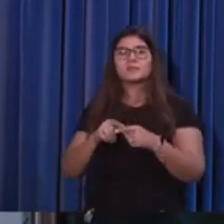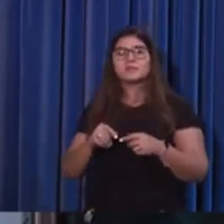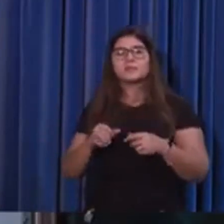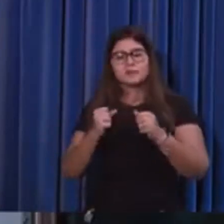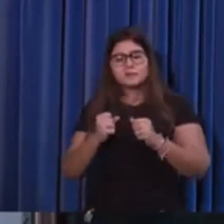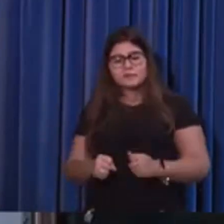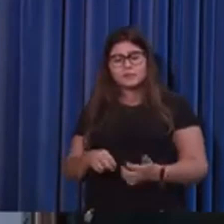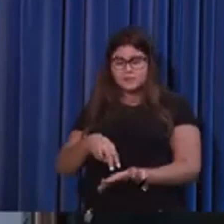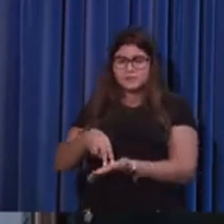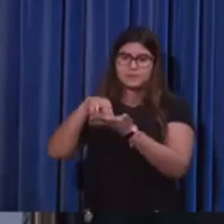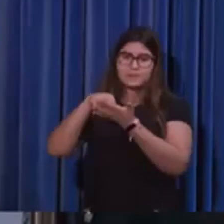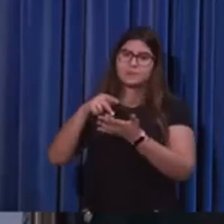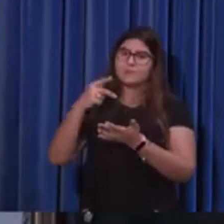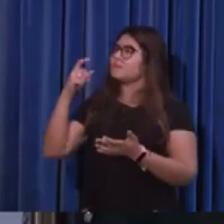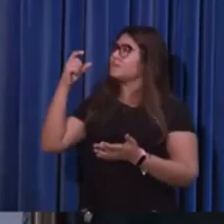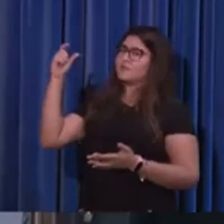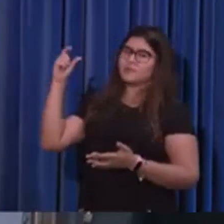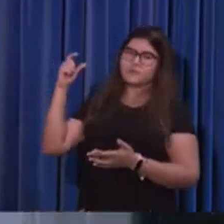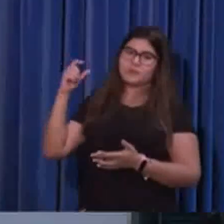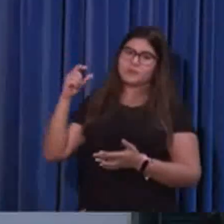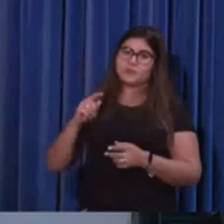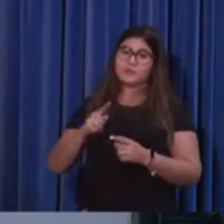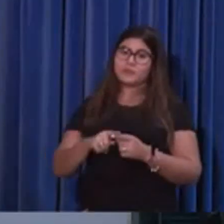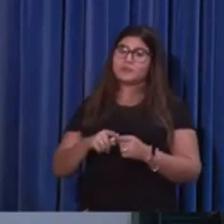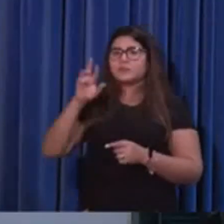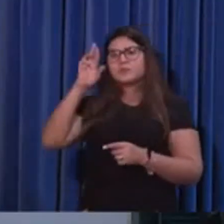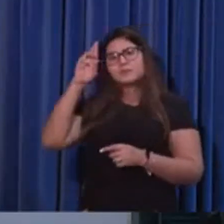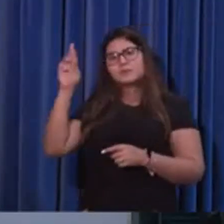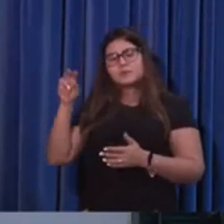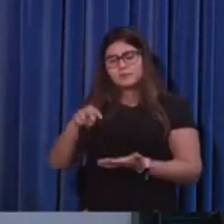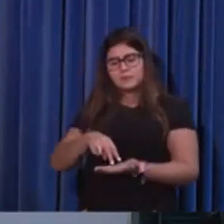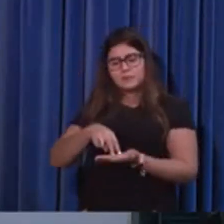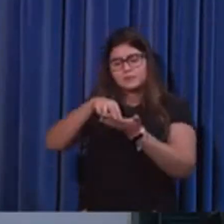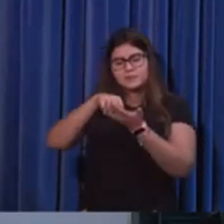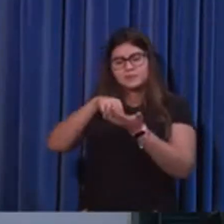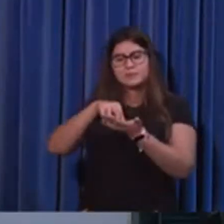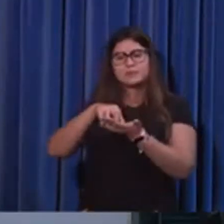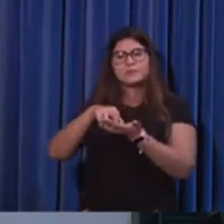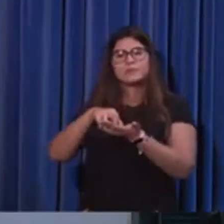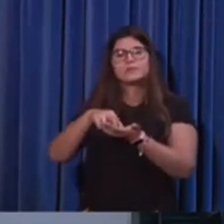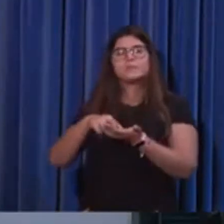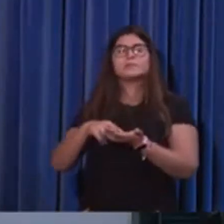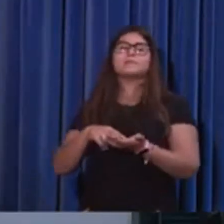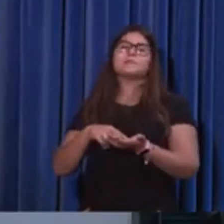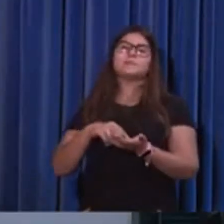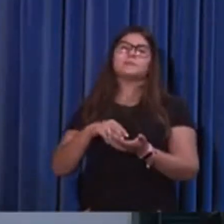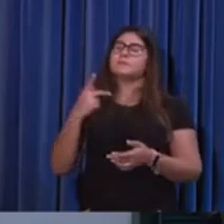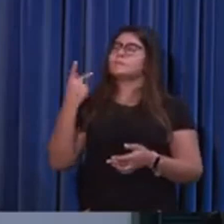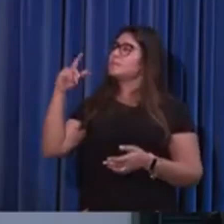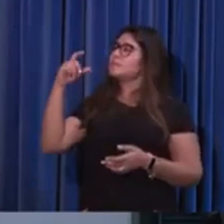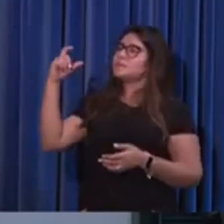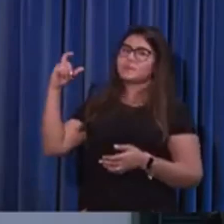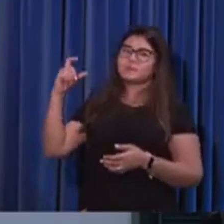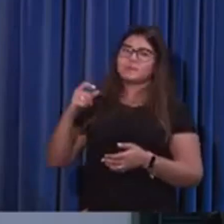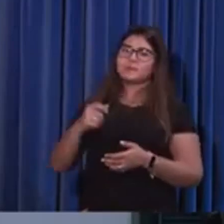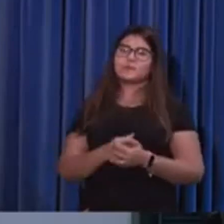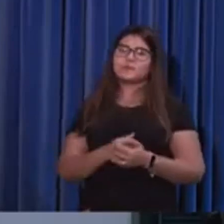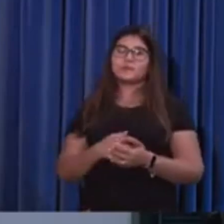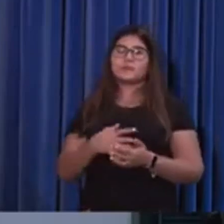firme na Tua palavra e o Senhor me firma cada vez mais na Tua palavra. Os filhos, queridos, eles